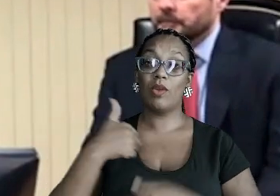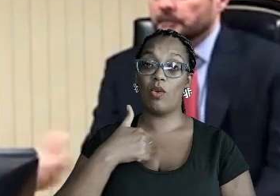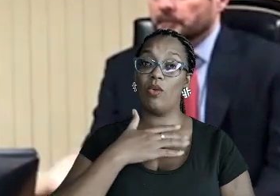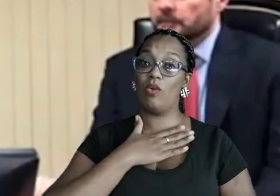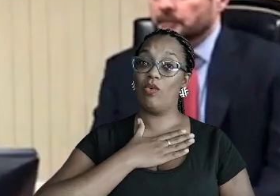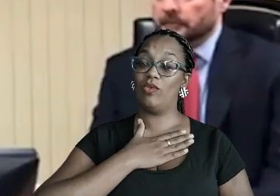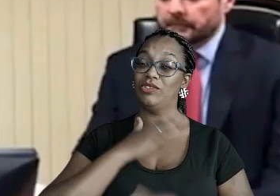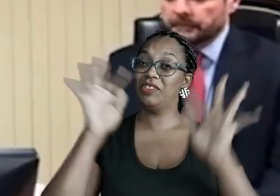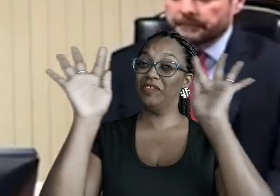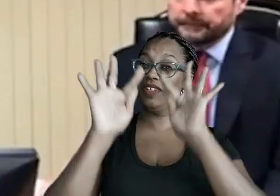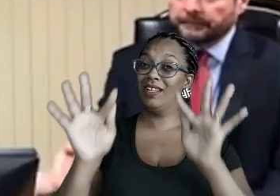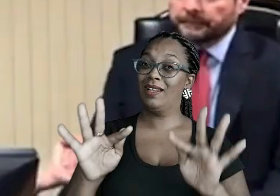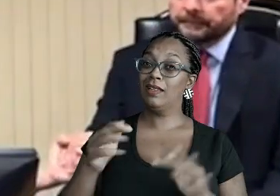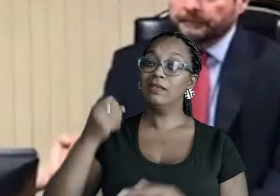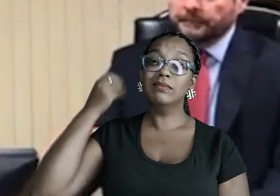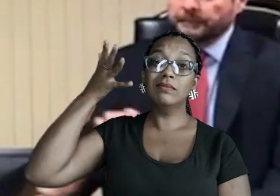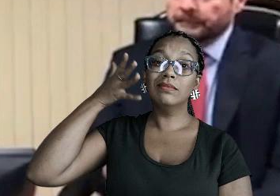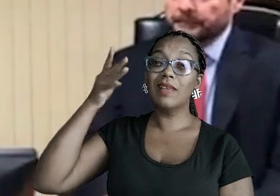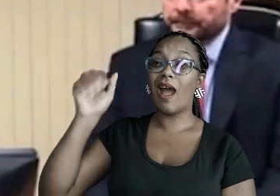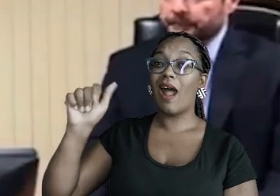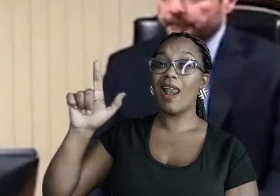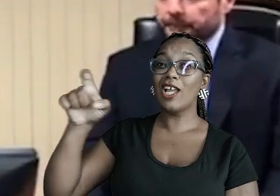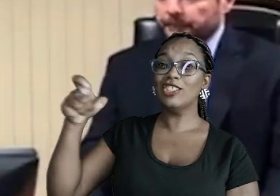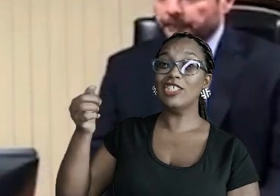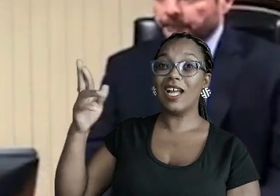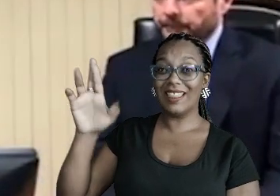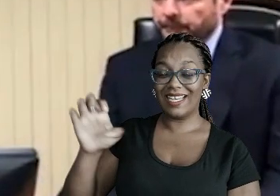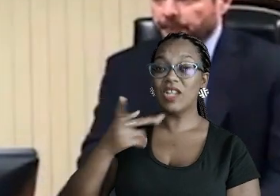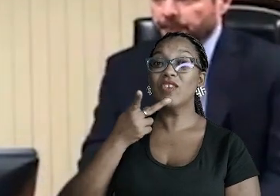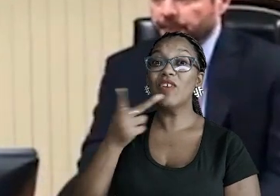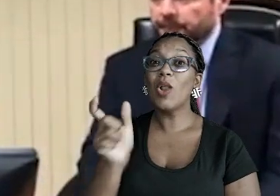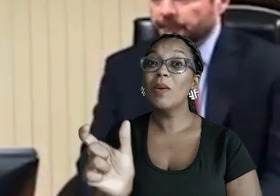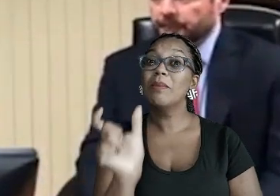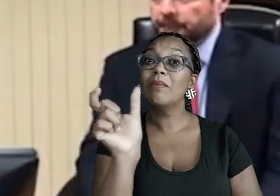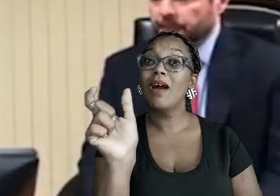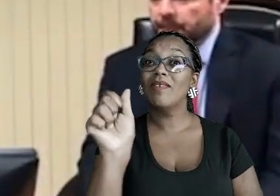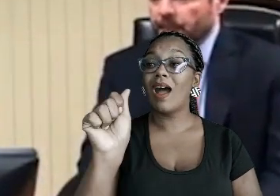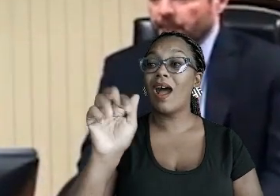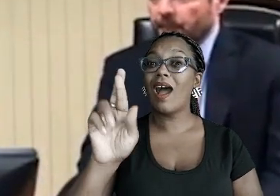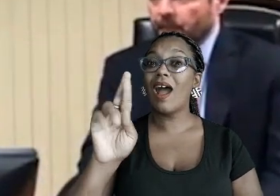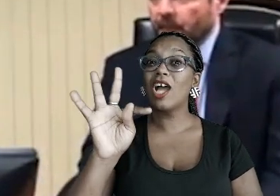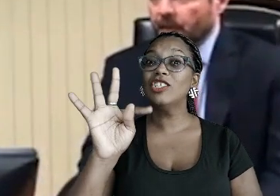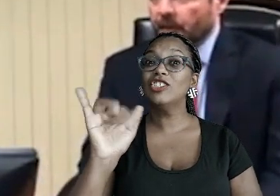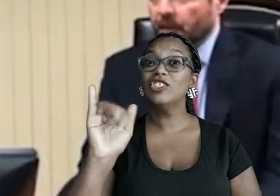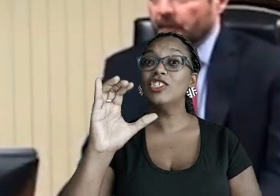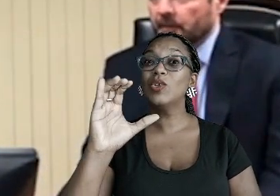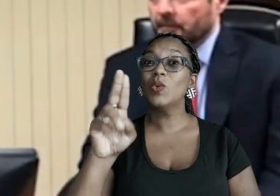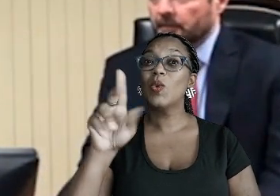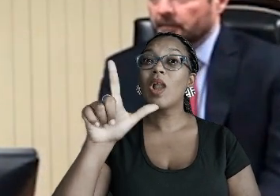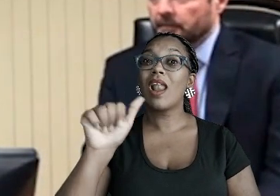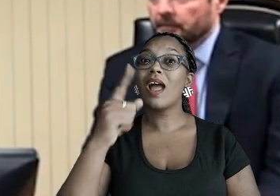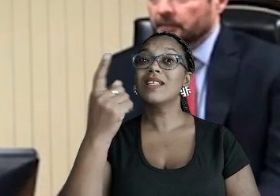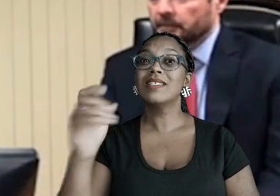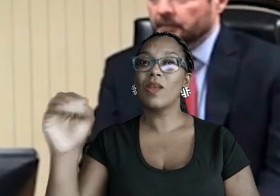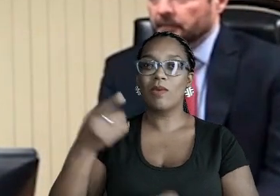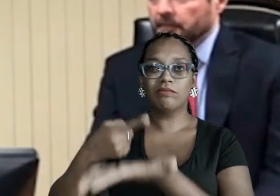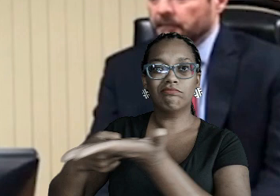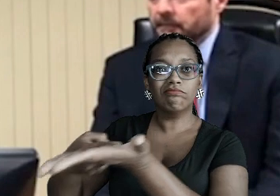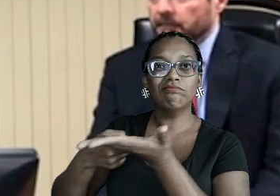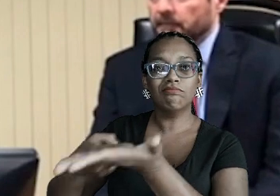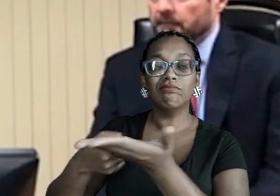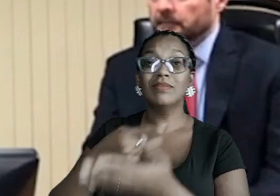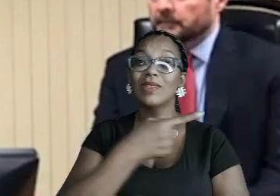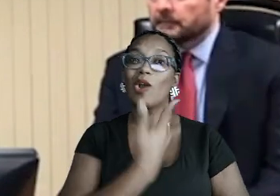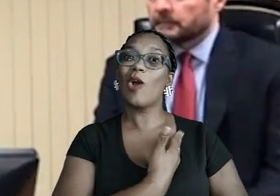e fico feliz de ter ouvido do Alexandre a palavra articulação e gostei demais da colega ter lembrado essa palavra porque ninguém